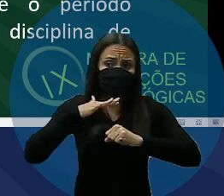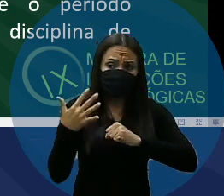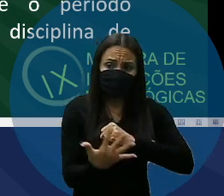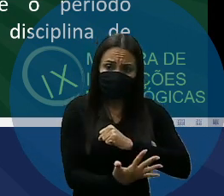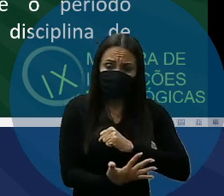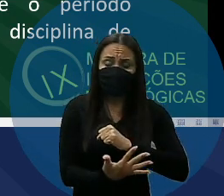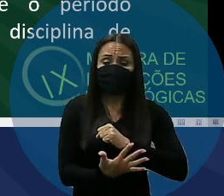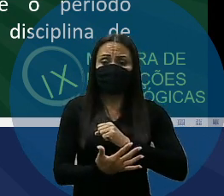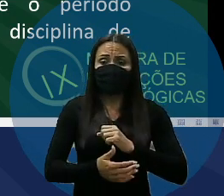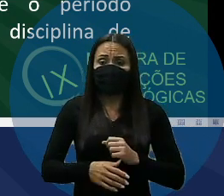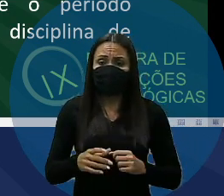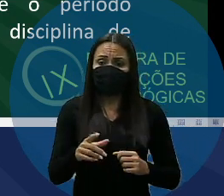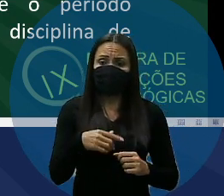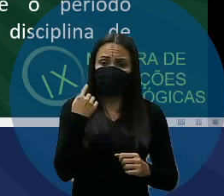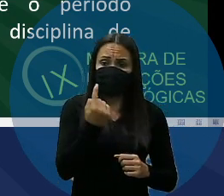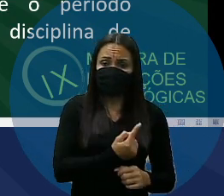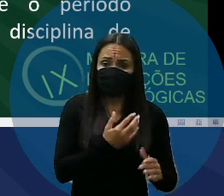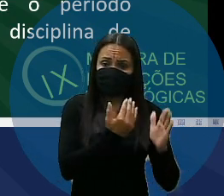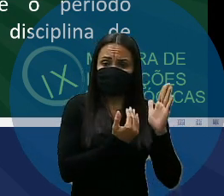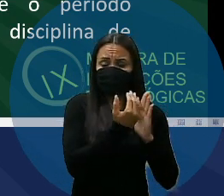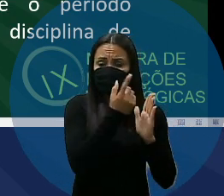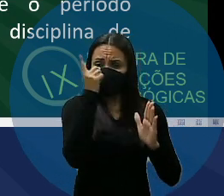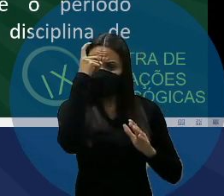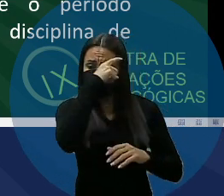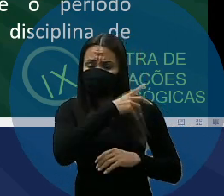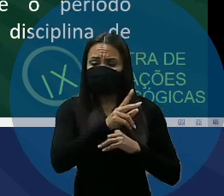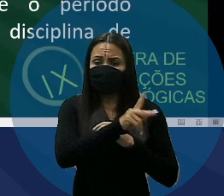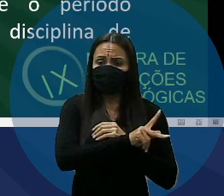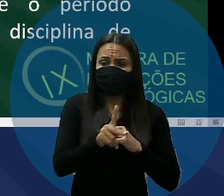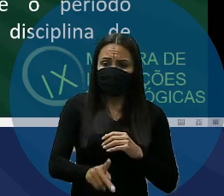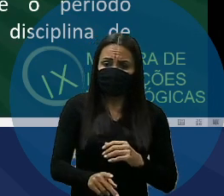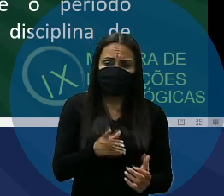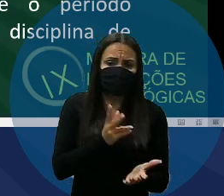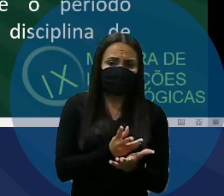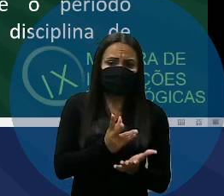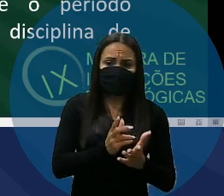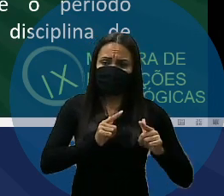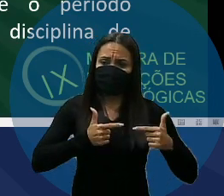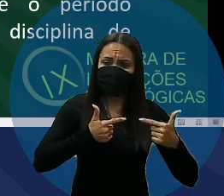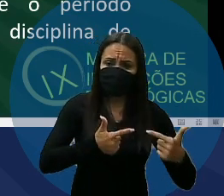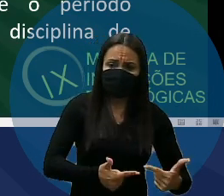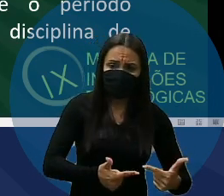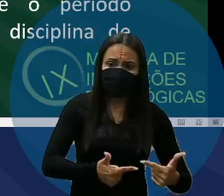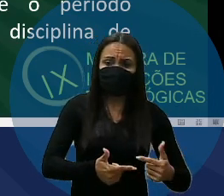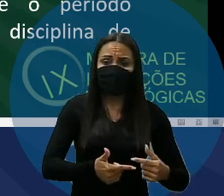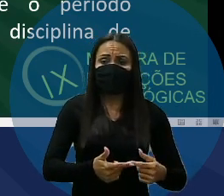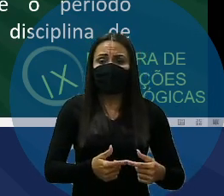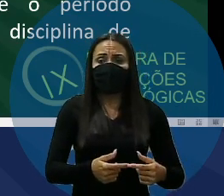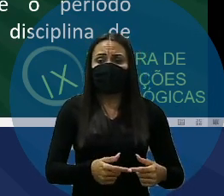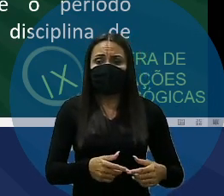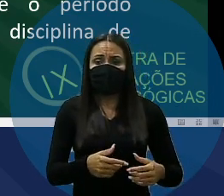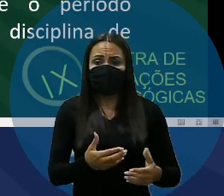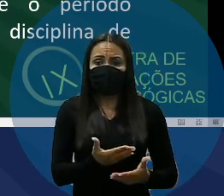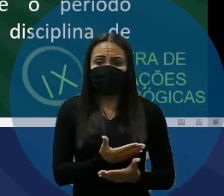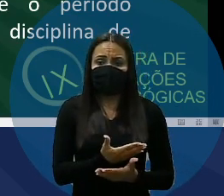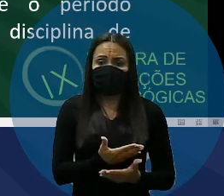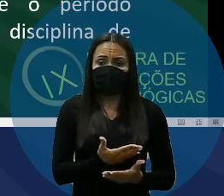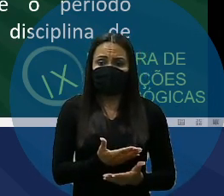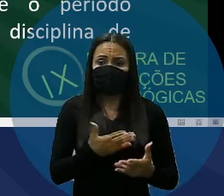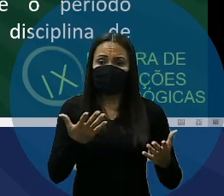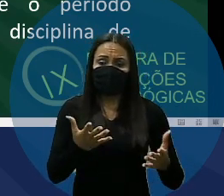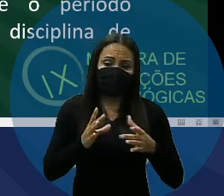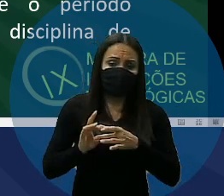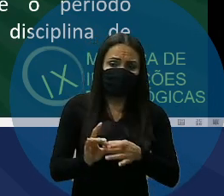Covid. Então, a gente, além da dificuldade pedagógica, que a gente sempre enfrenta todos os anos, a gente agregou a